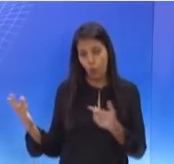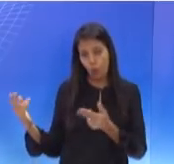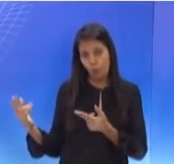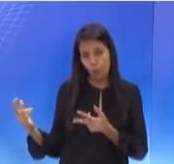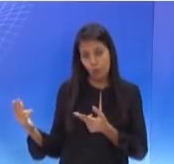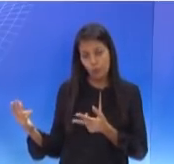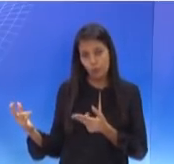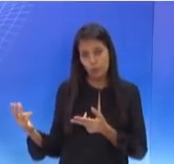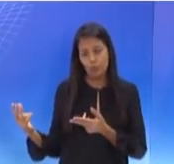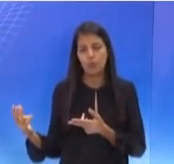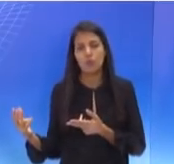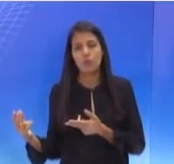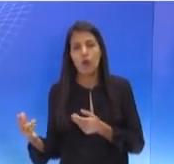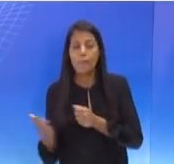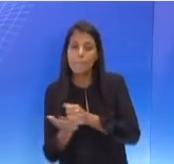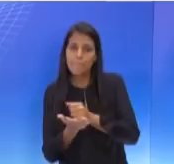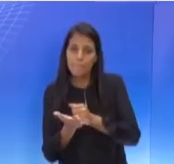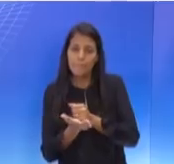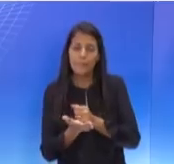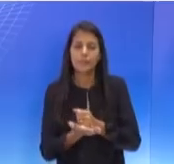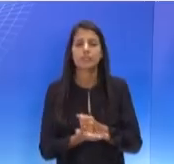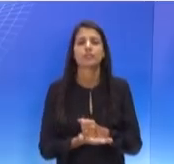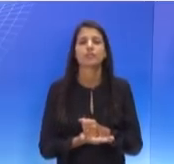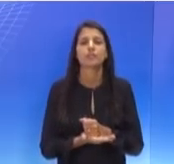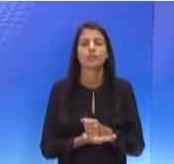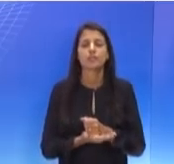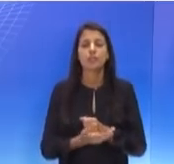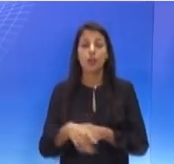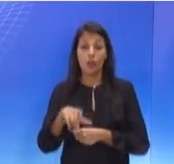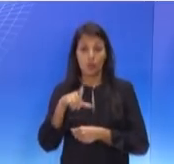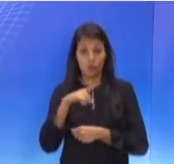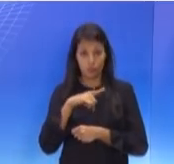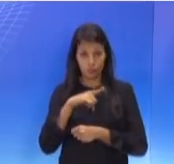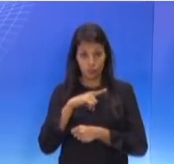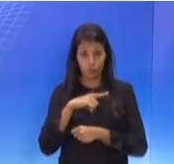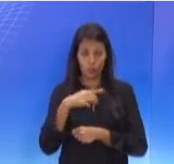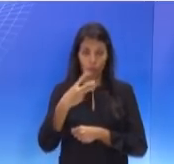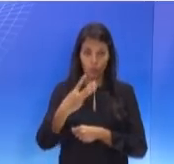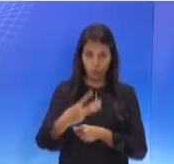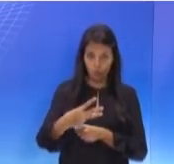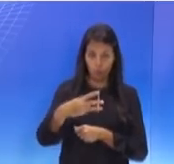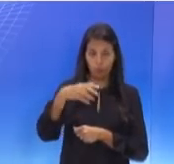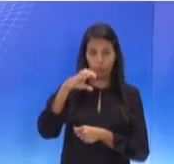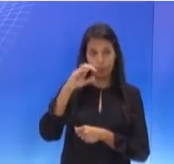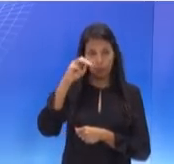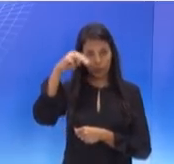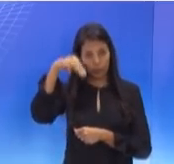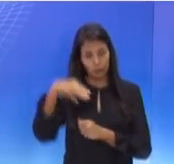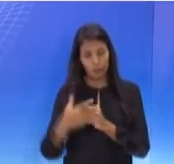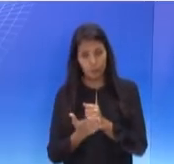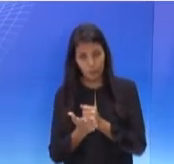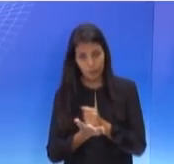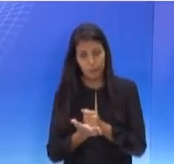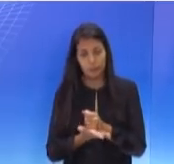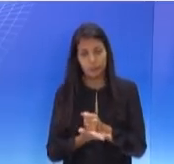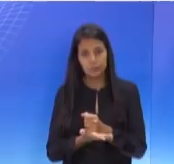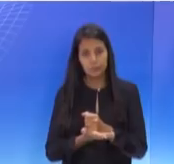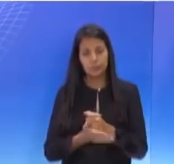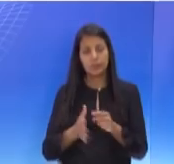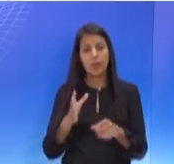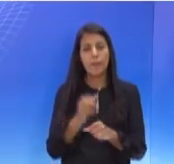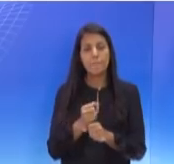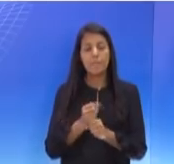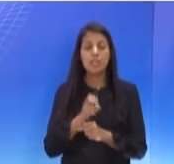base, né, do diâmetro da base. Então eu tenho 4 centímetros da base, mais